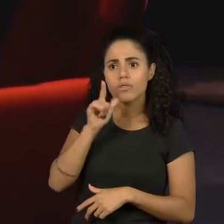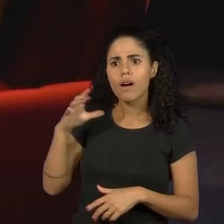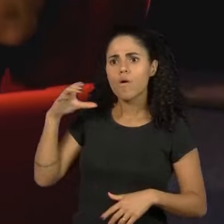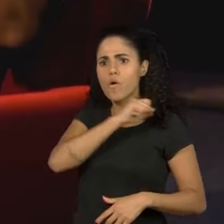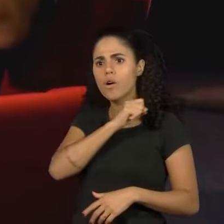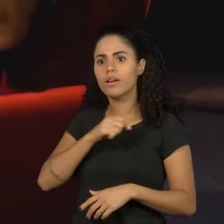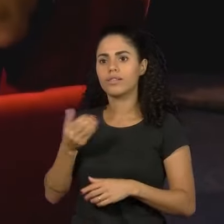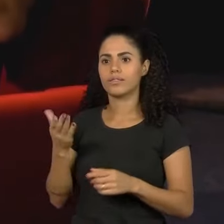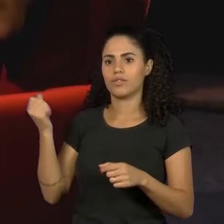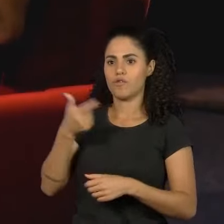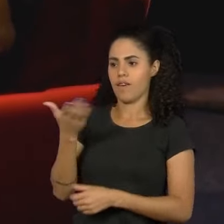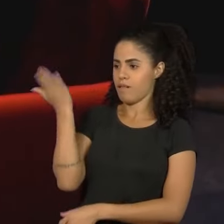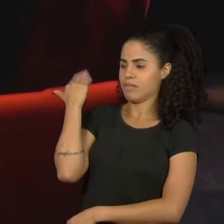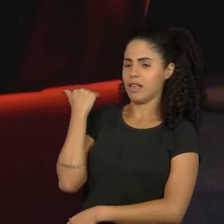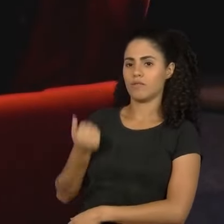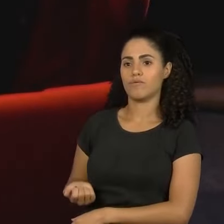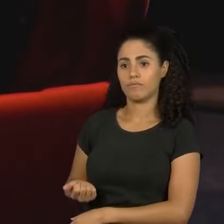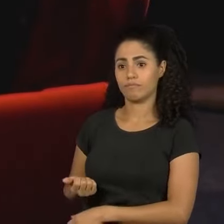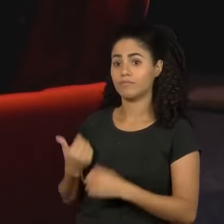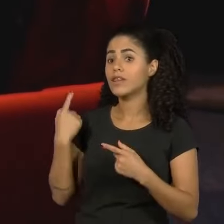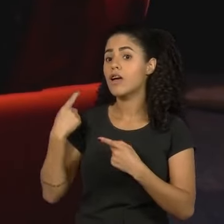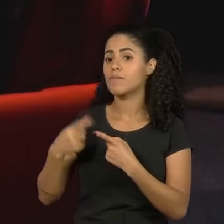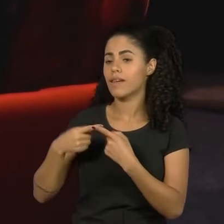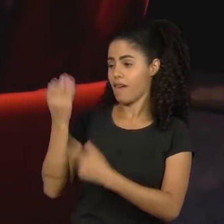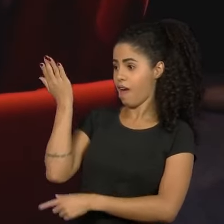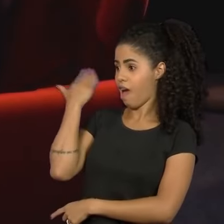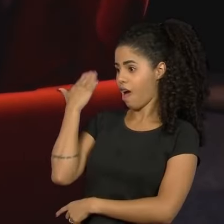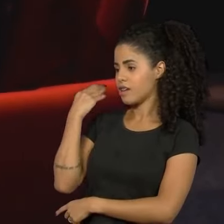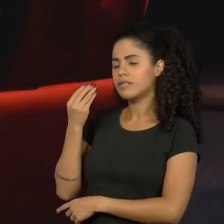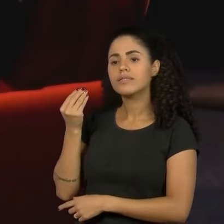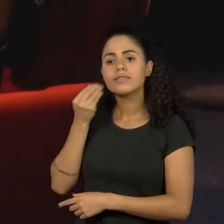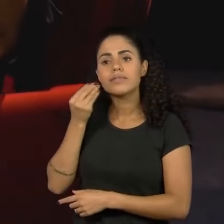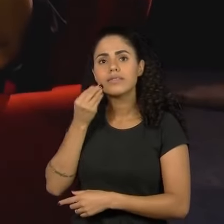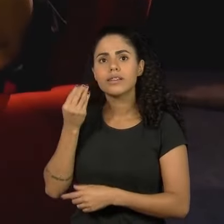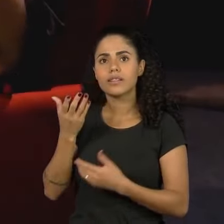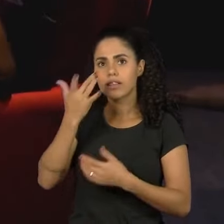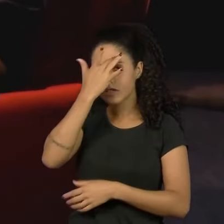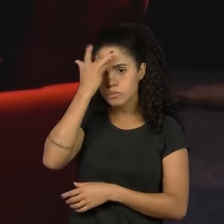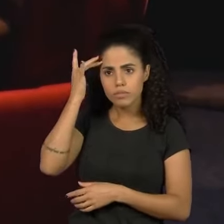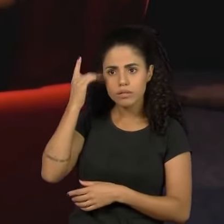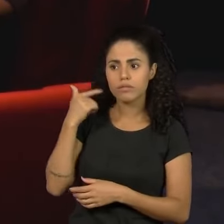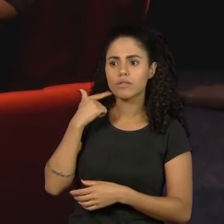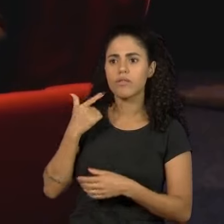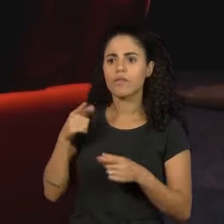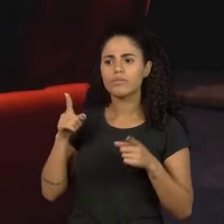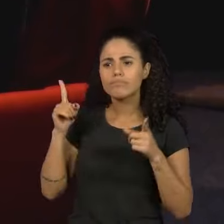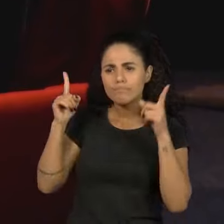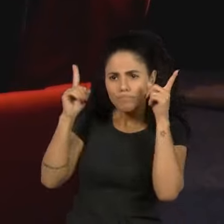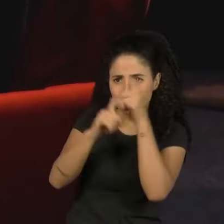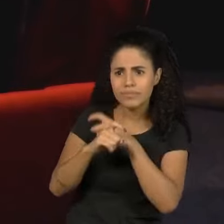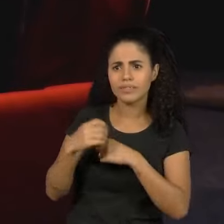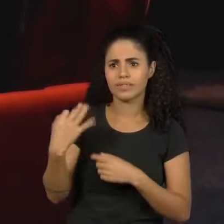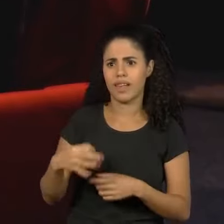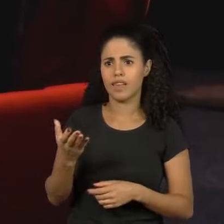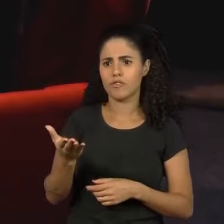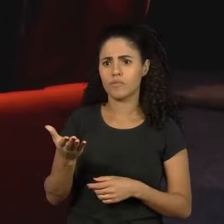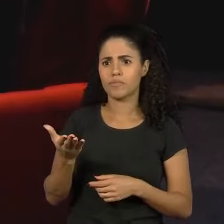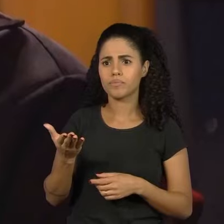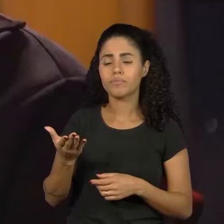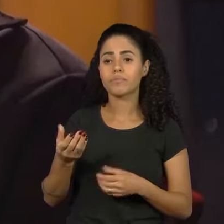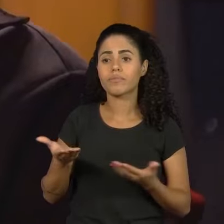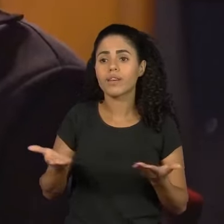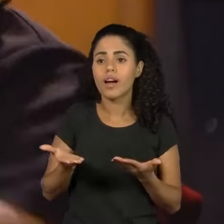rápido do que era antigamente né Hum porque antigamente era p quas quase quas a pessoa vai na rua fala não sei o que e tal agora tipo